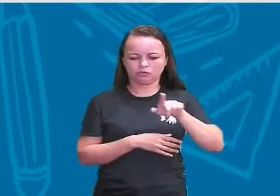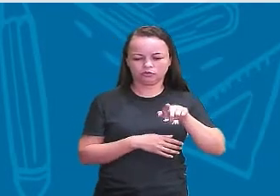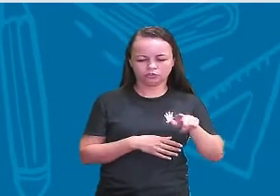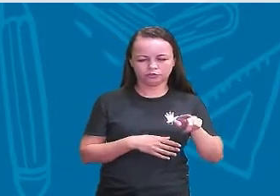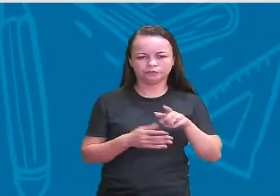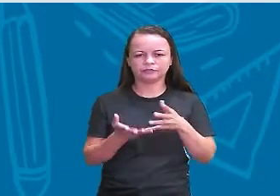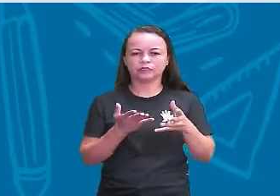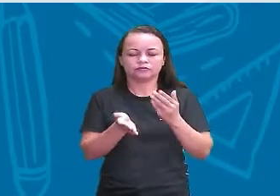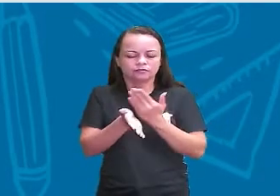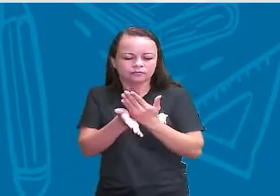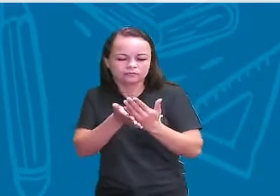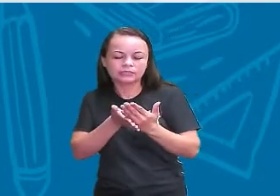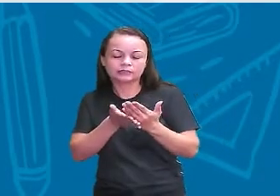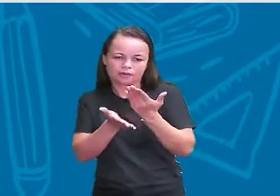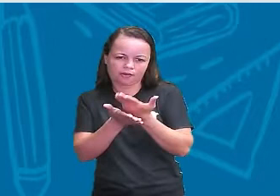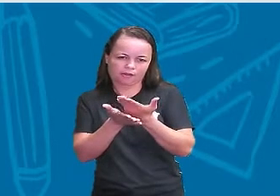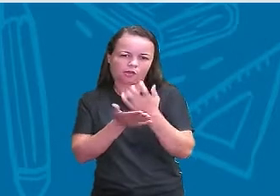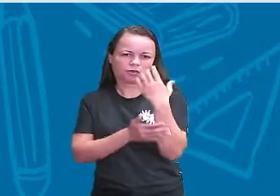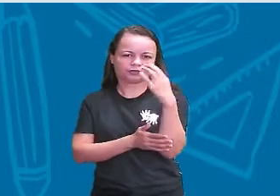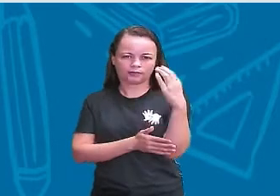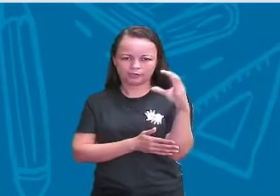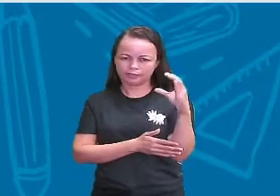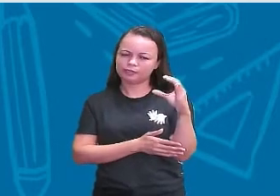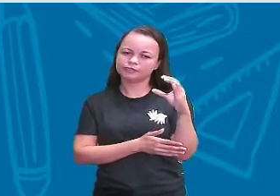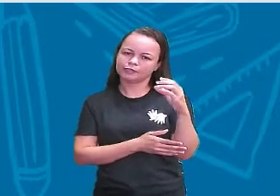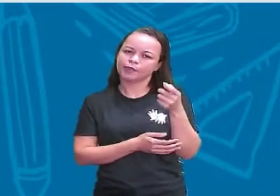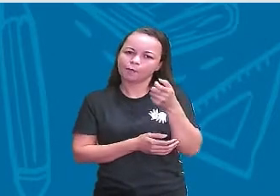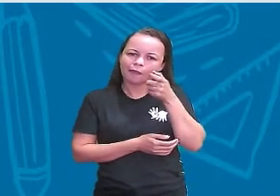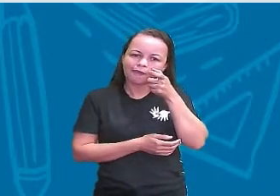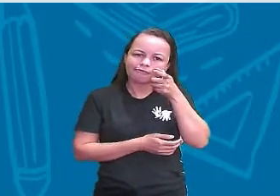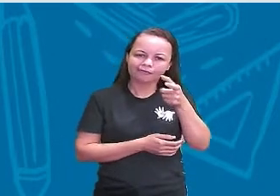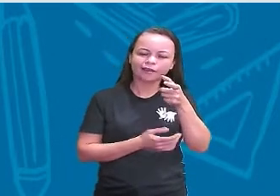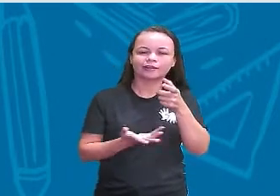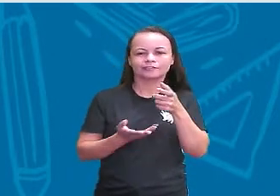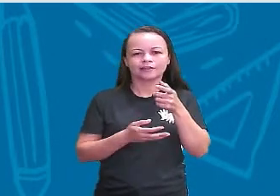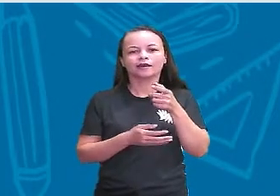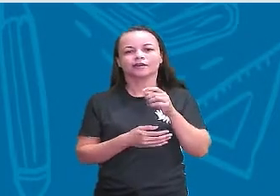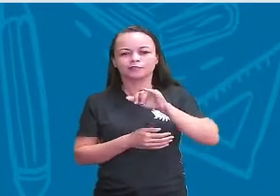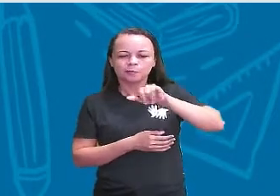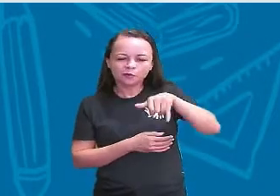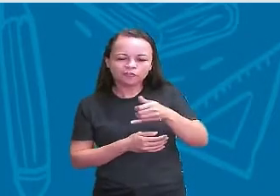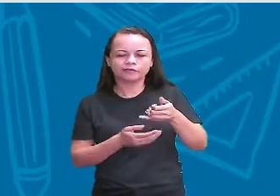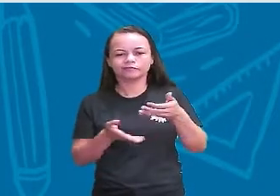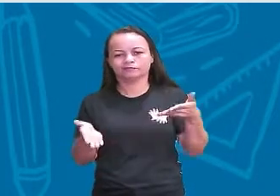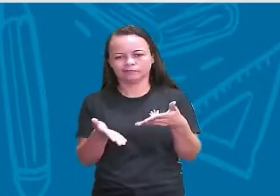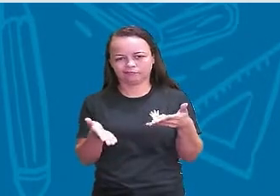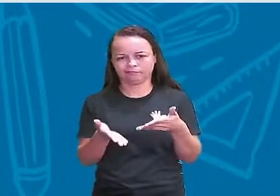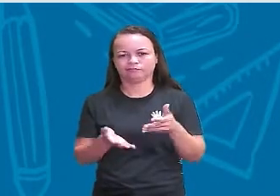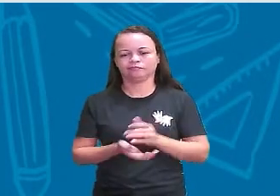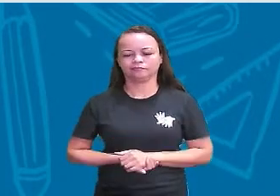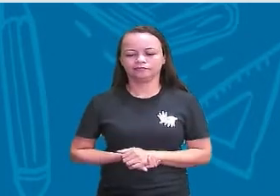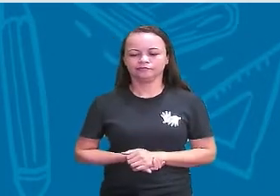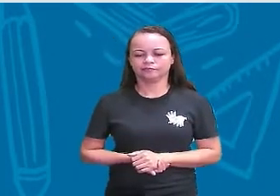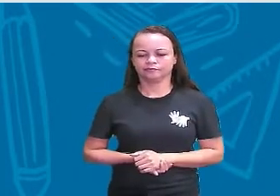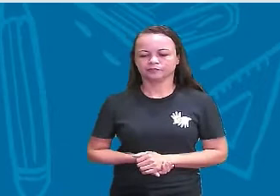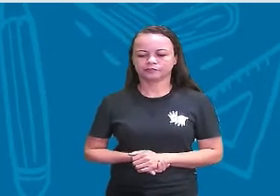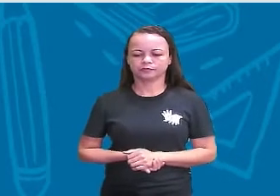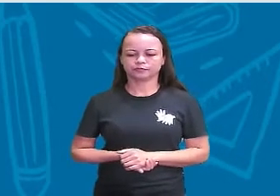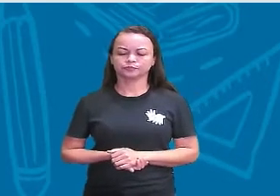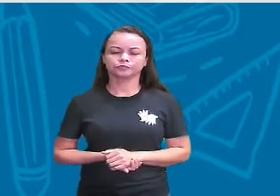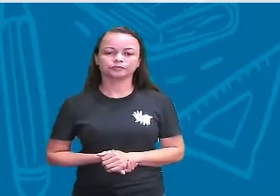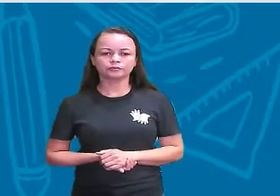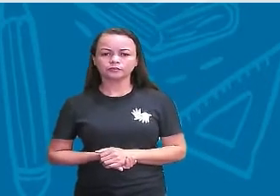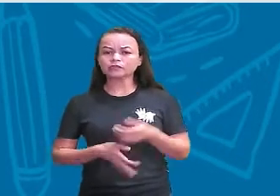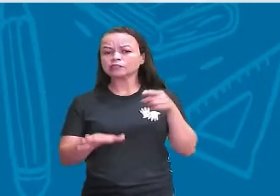começar a nossa aula de ciências, que está muito interessante, muito proveitosa hoje, tá certo? Então eu perguntaria